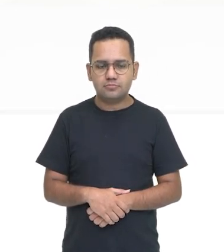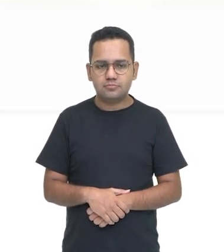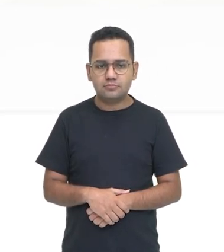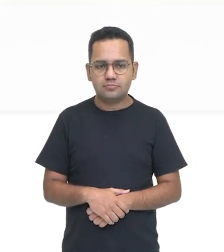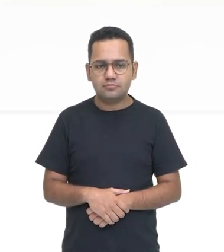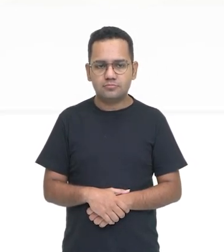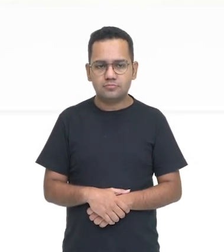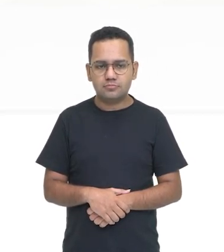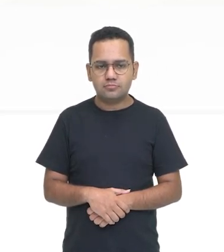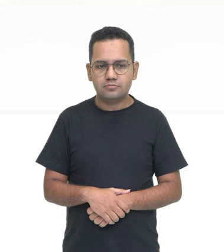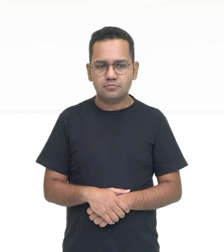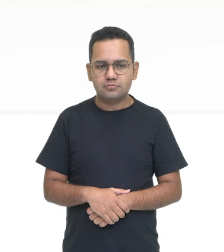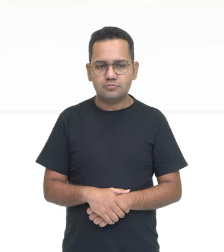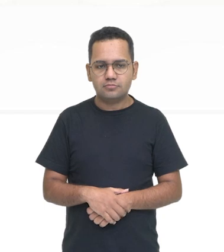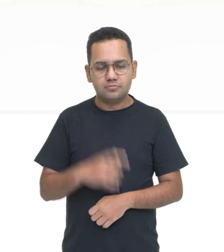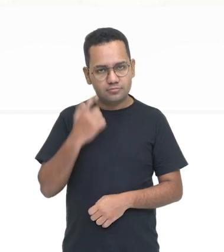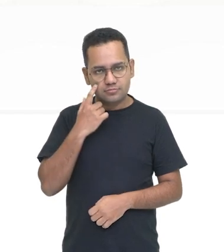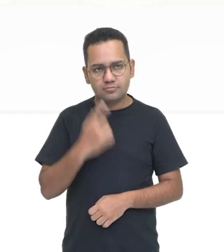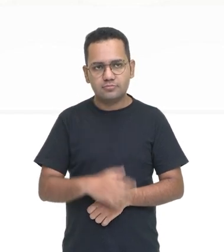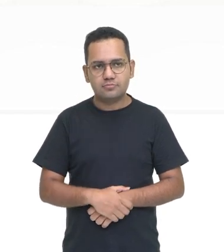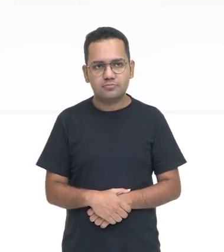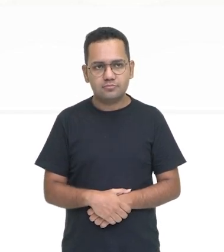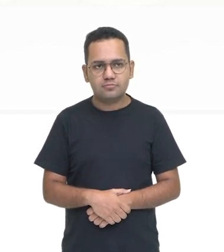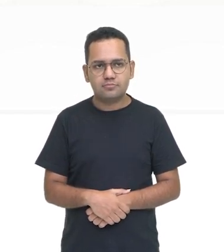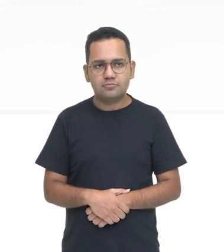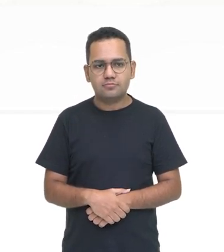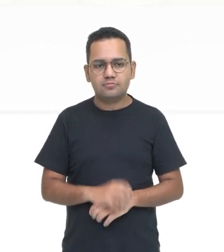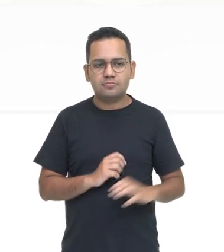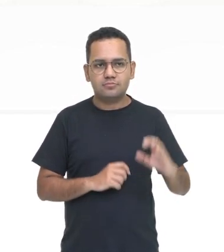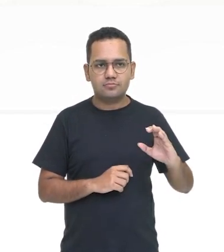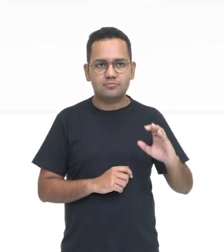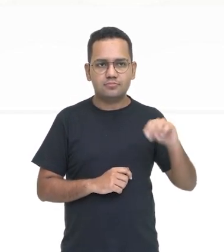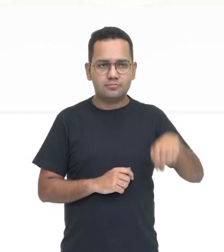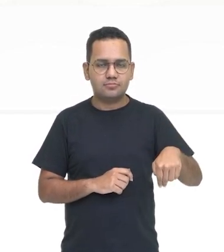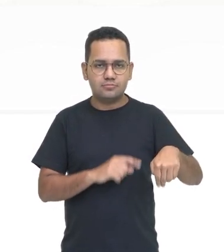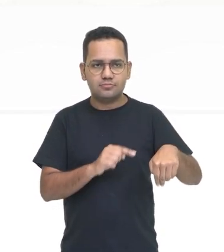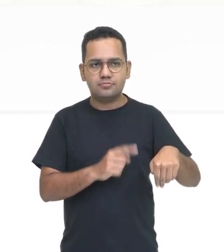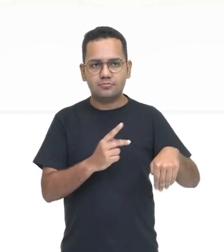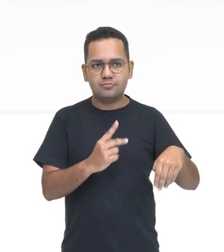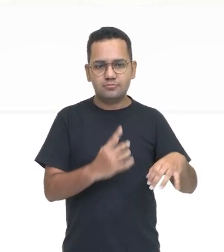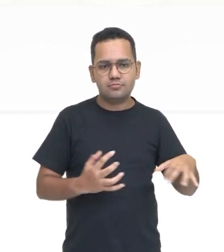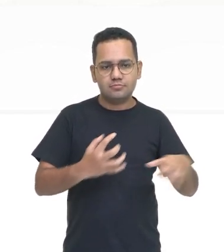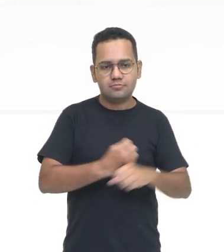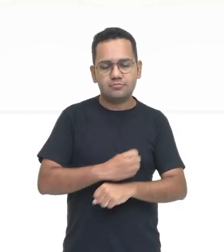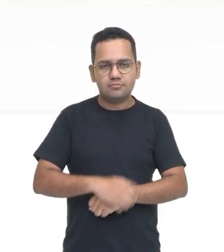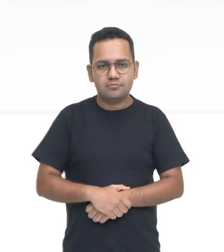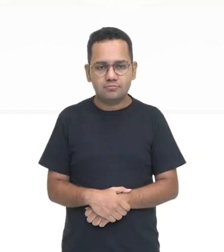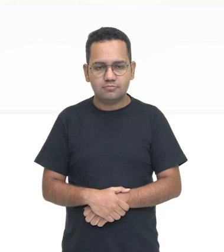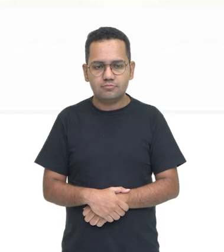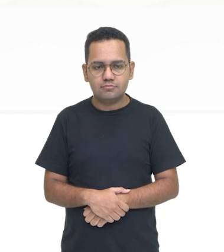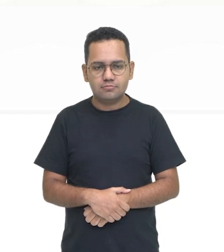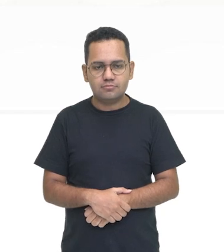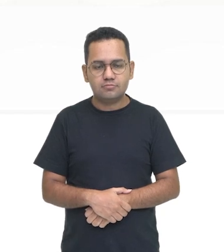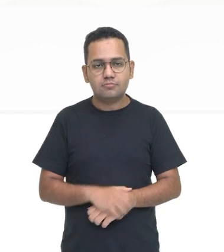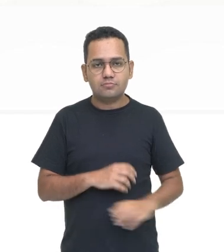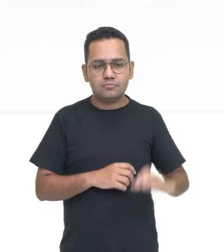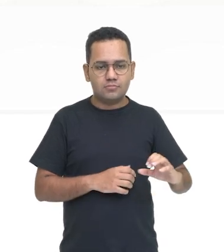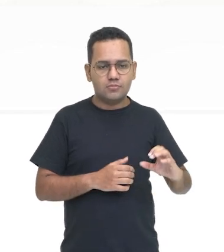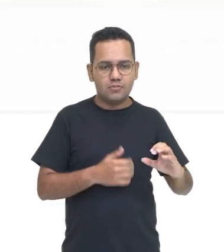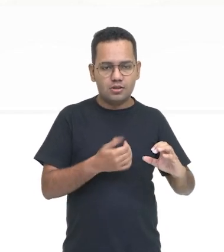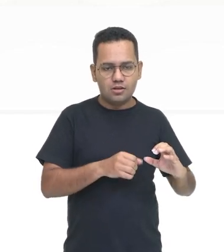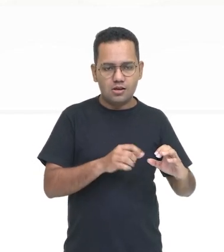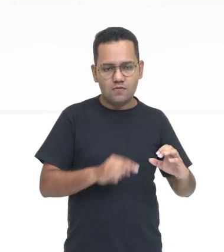É a combinação de NP, né? Então, vamos substituir aqui, ó. Preciso fazer aqui do lado, aqui, ó, combinação de